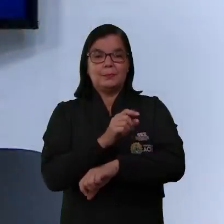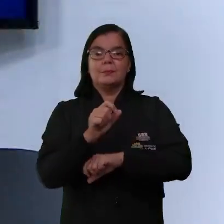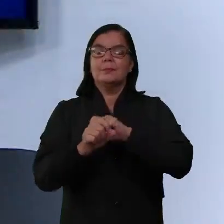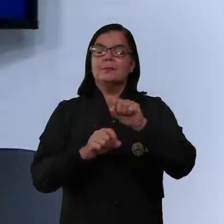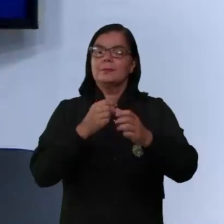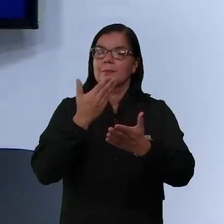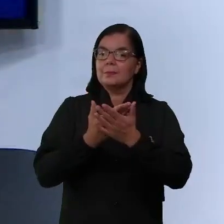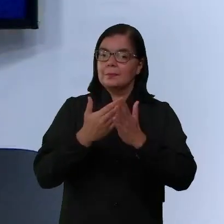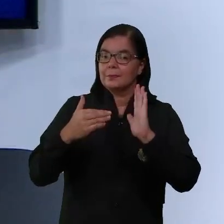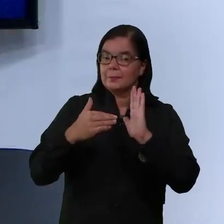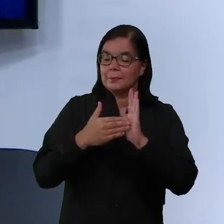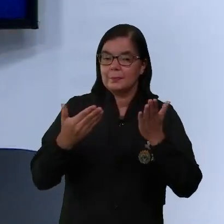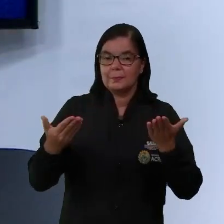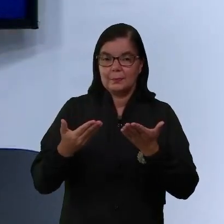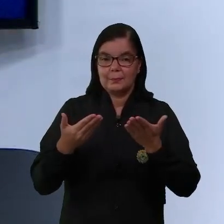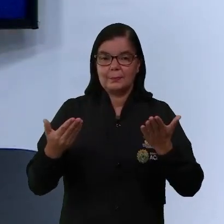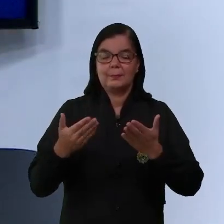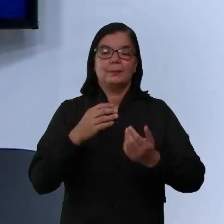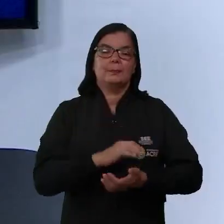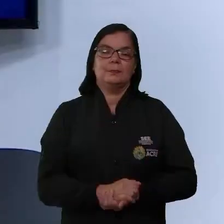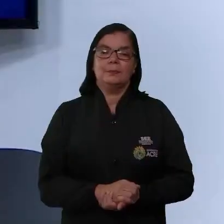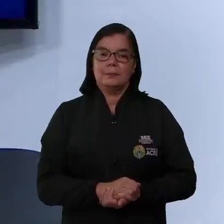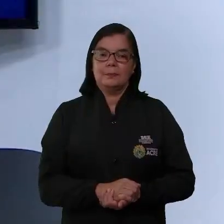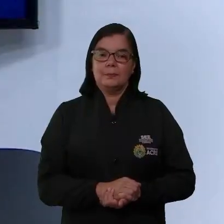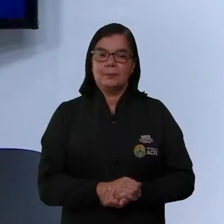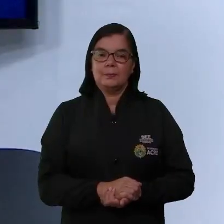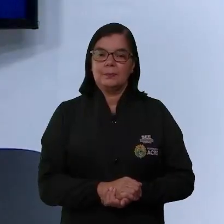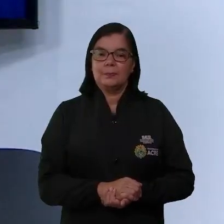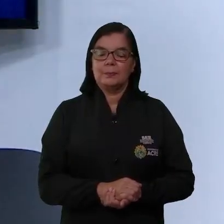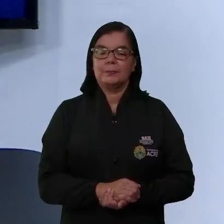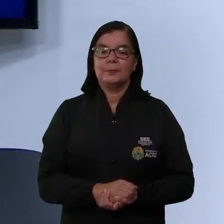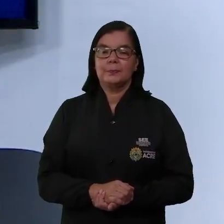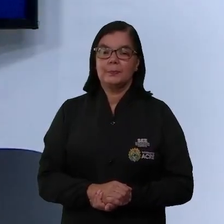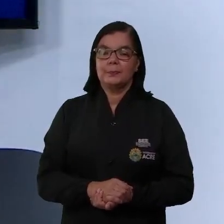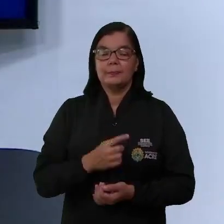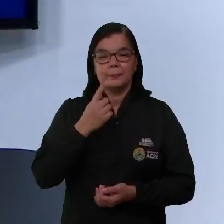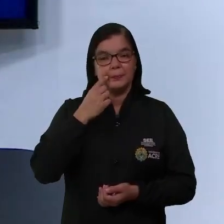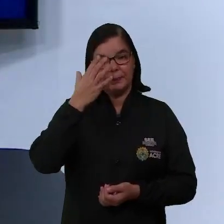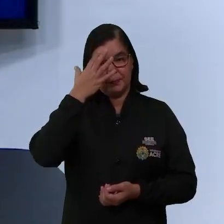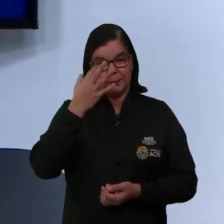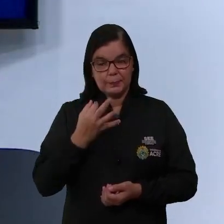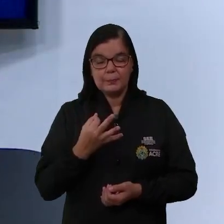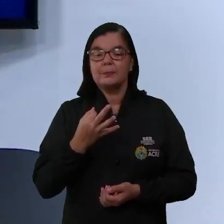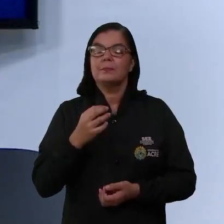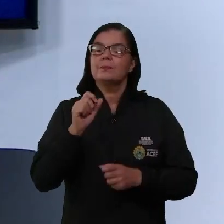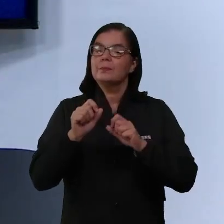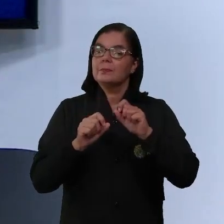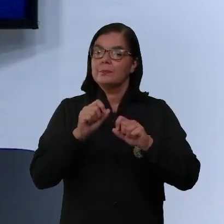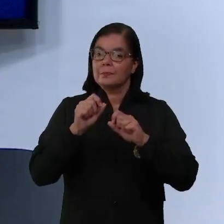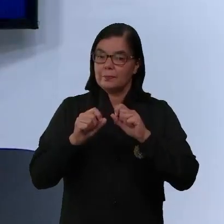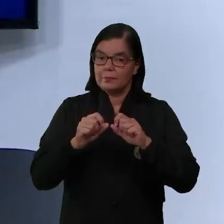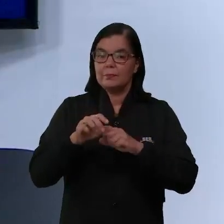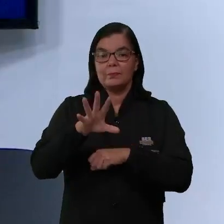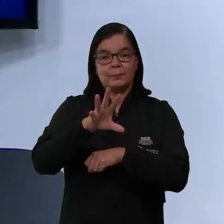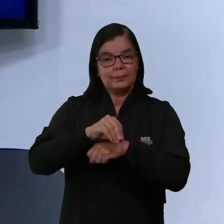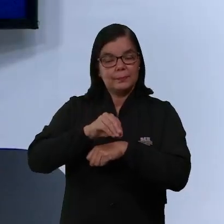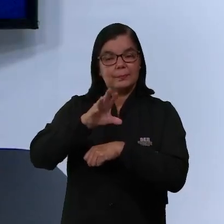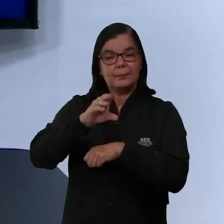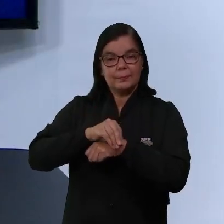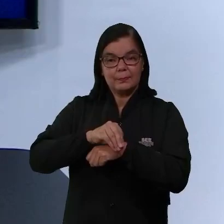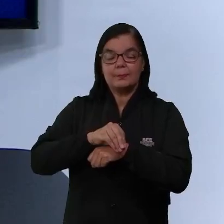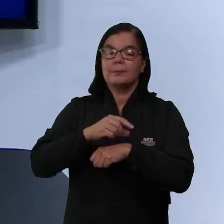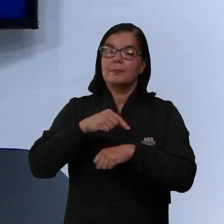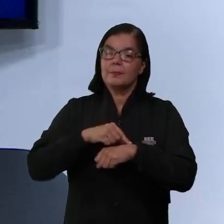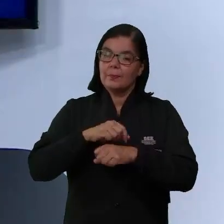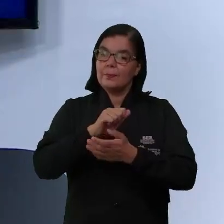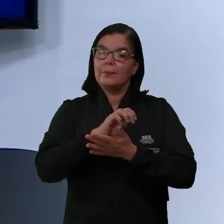gente estudou até agora, tá? Vamos então confirmar um pouco do que a gente adquiriu até aqui com